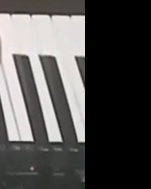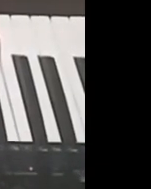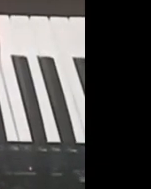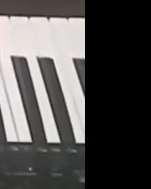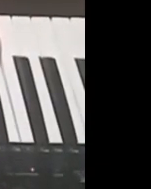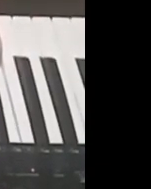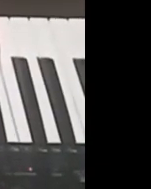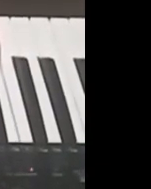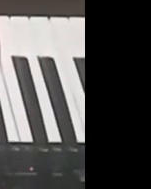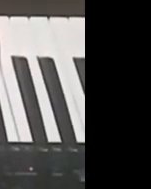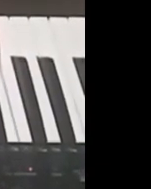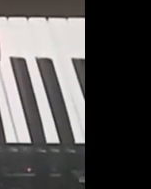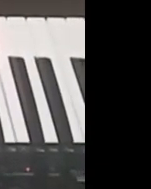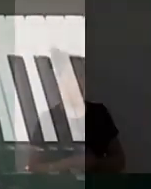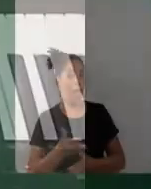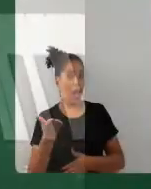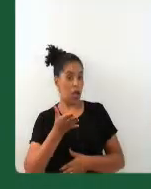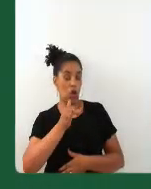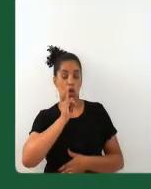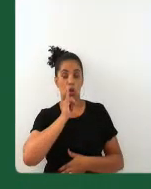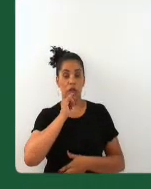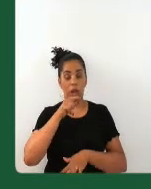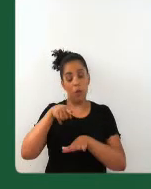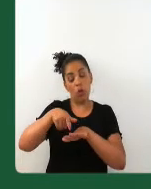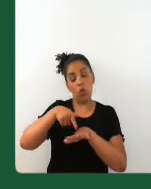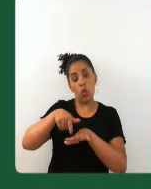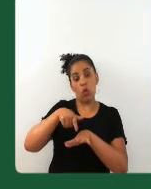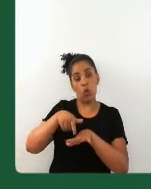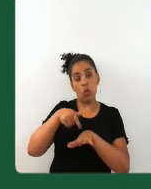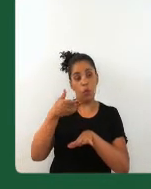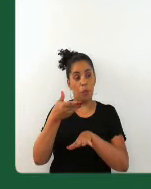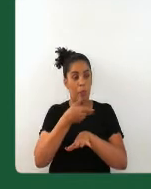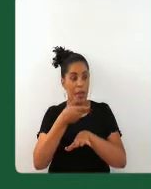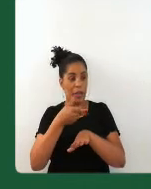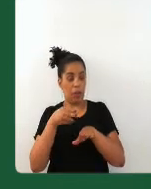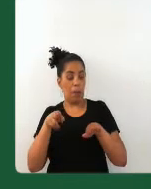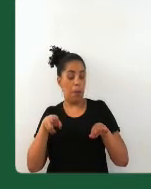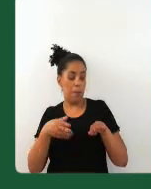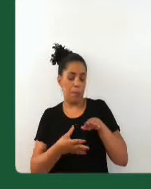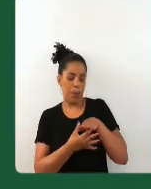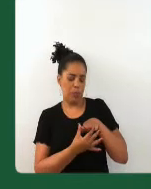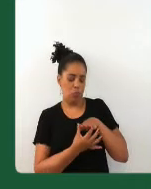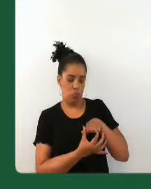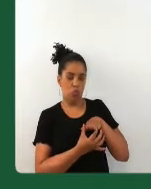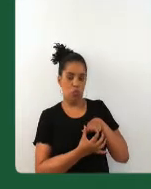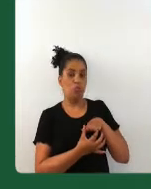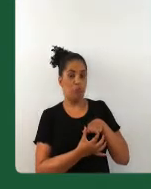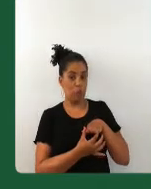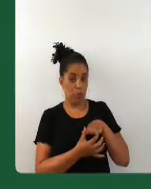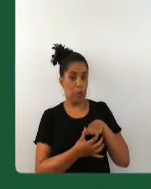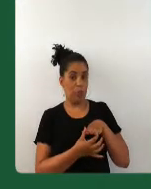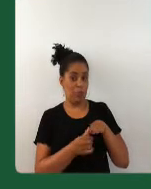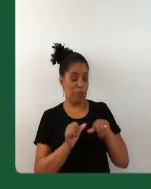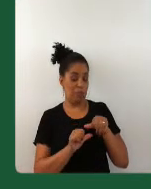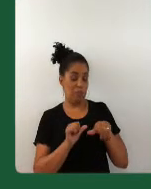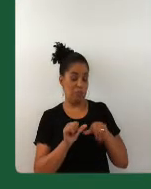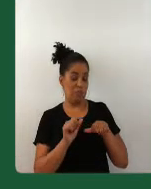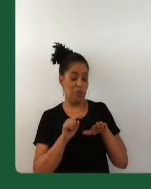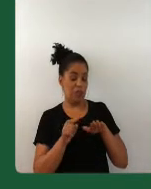E também podemos ver os pés, que os pacientes com a síndrome de Apert também possuem a alteração